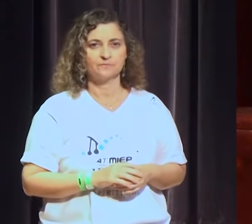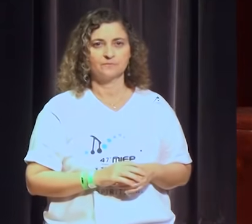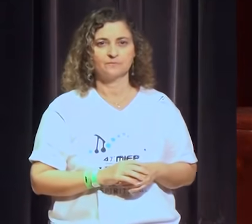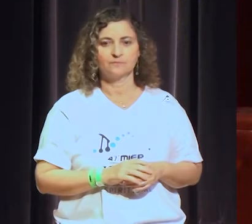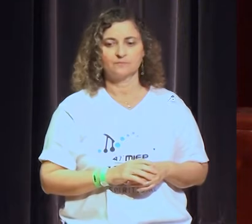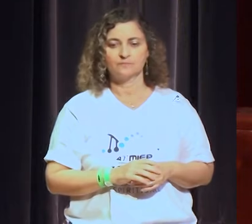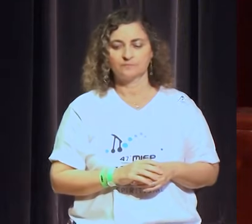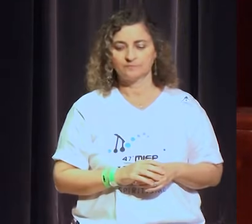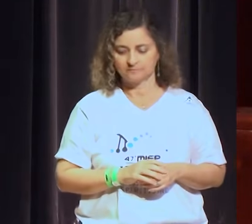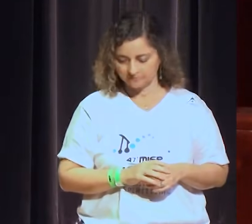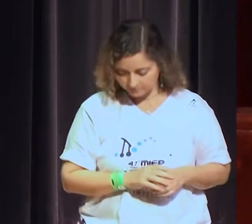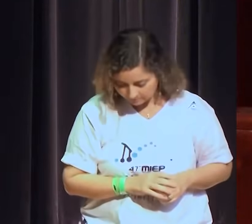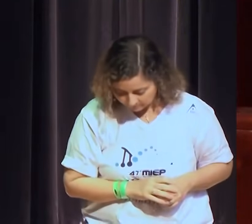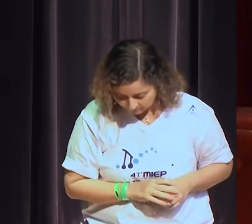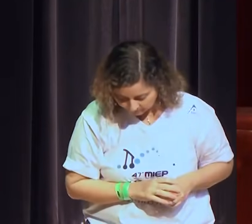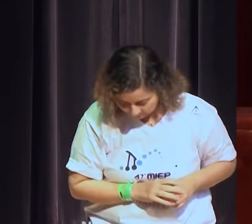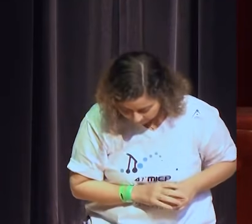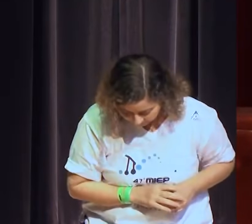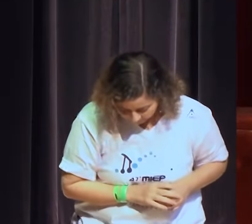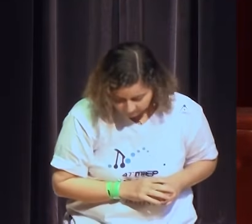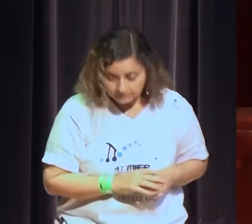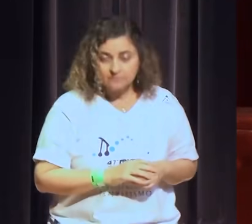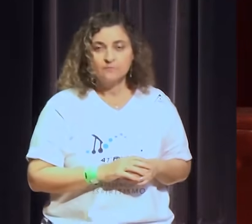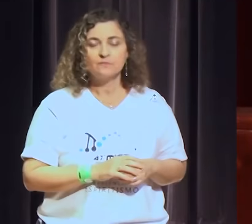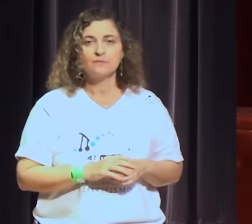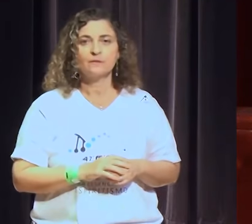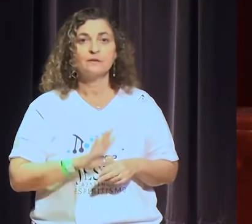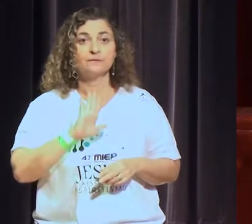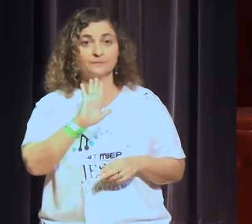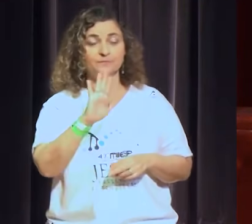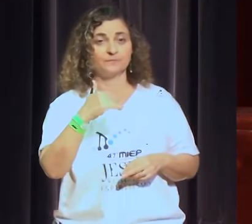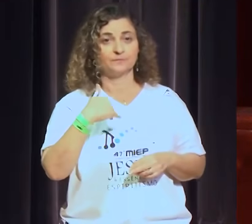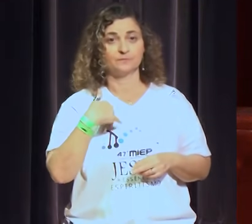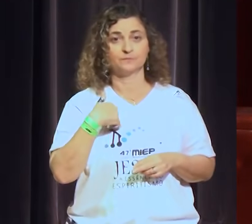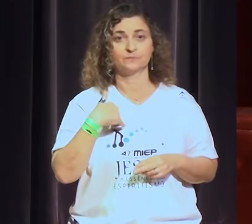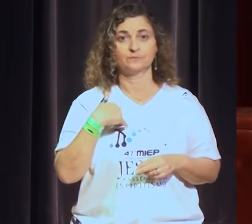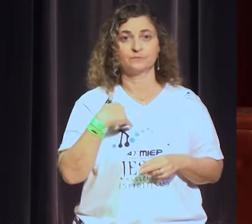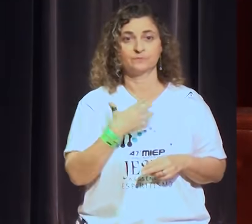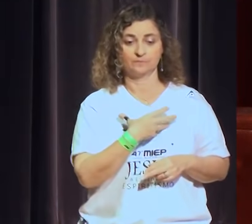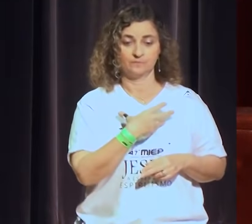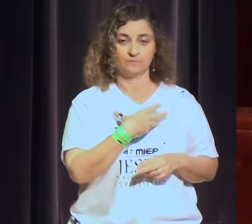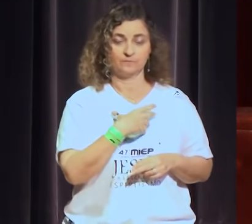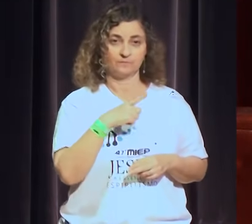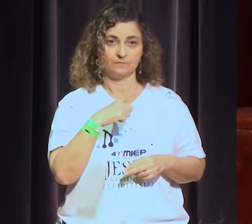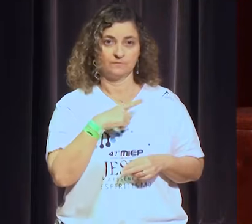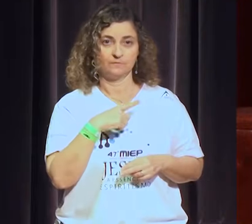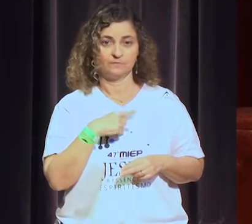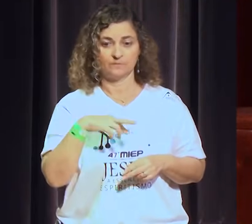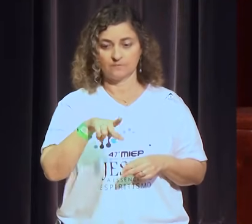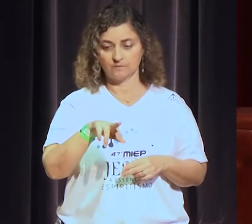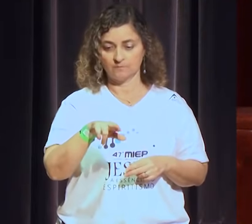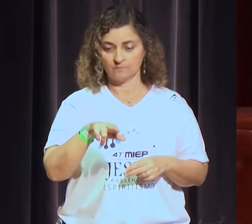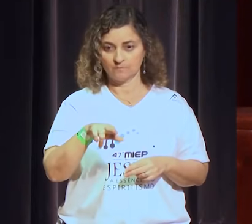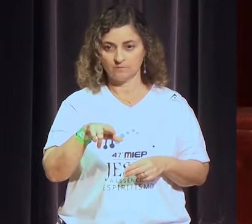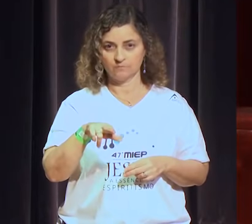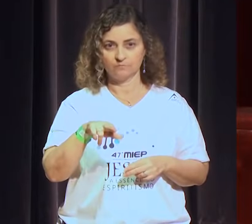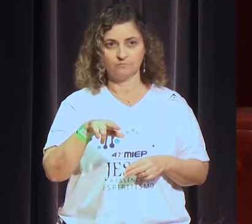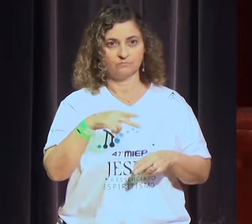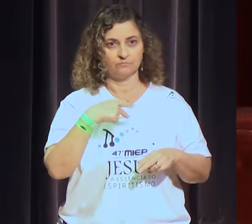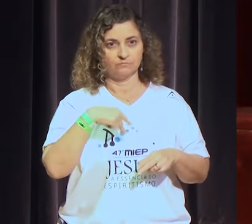Então, o próximo irmão na sequência é uns 10 anos mais novo que eu. Ele é